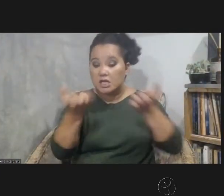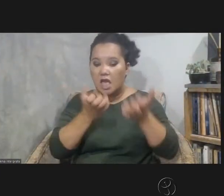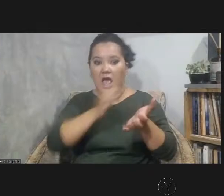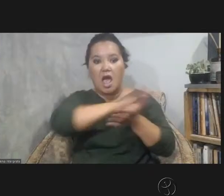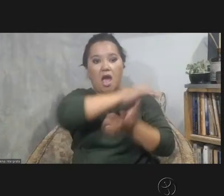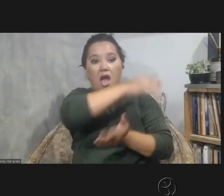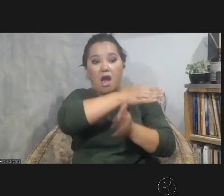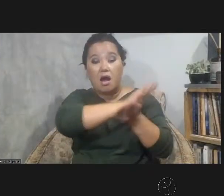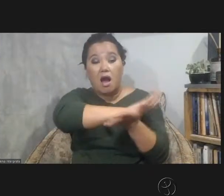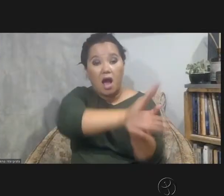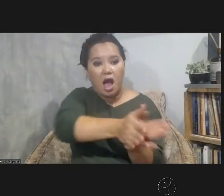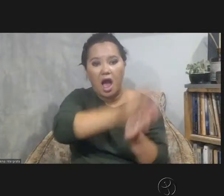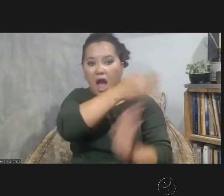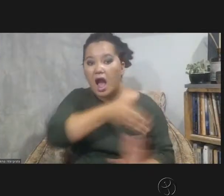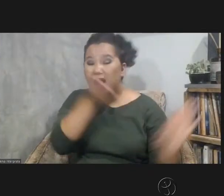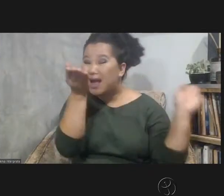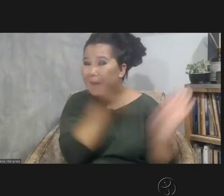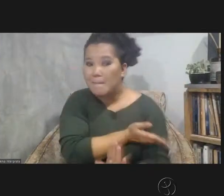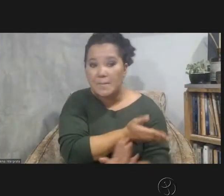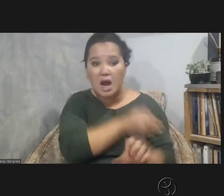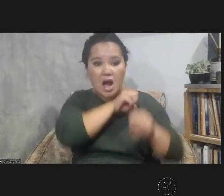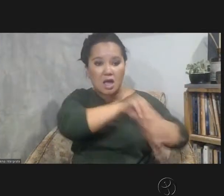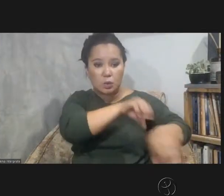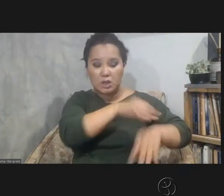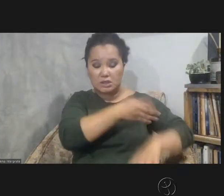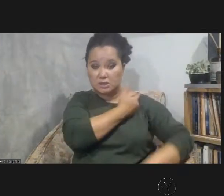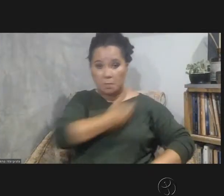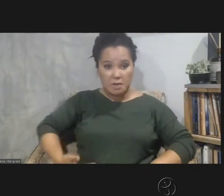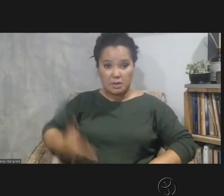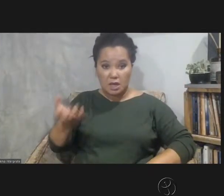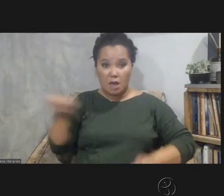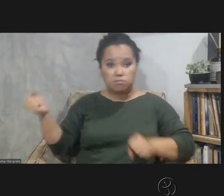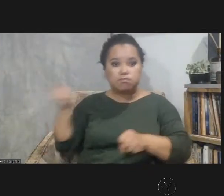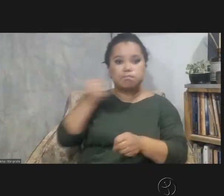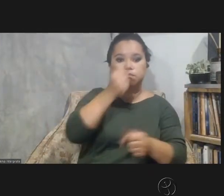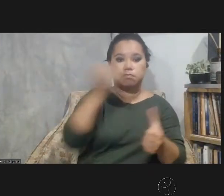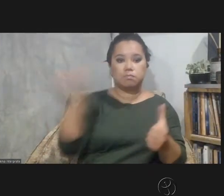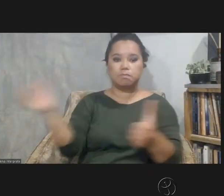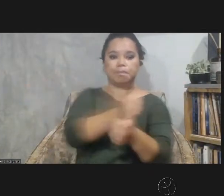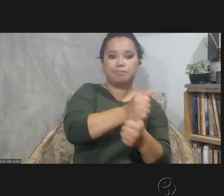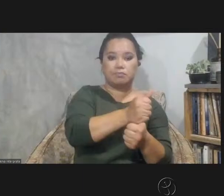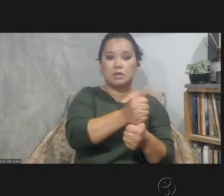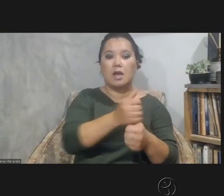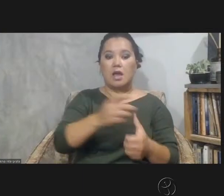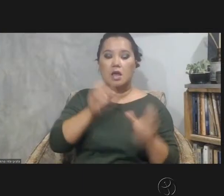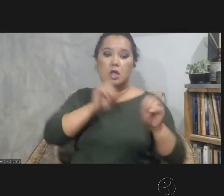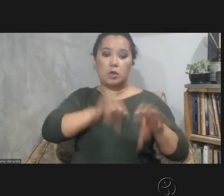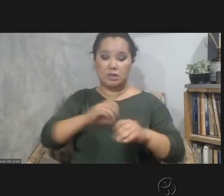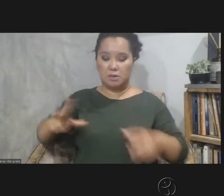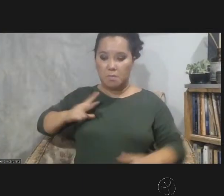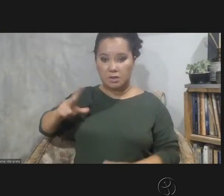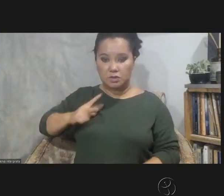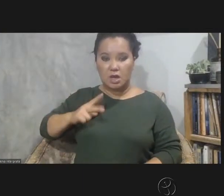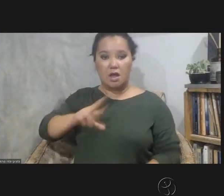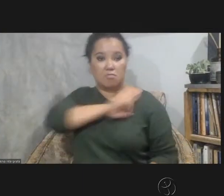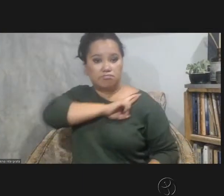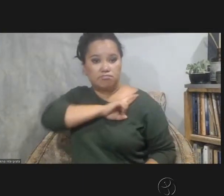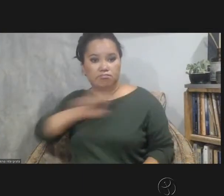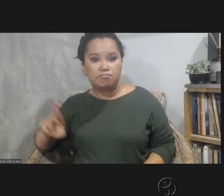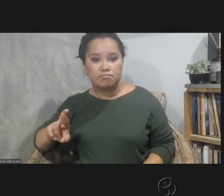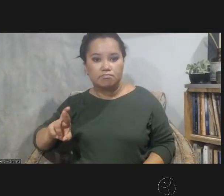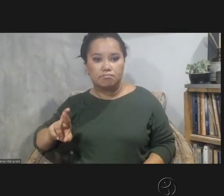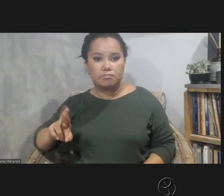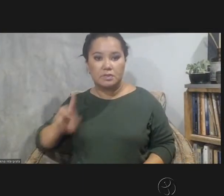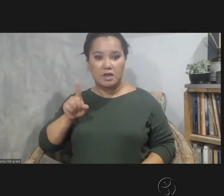e religiosa. A educação pública não deve ser apenas reduzida ou eliminada, também deve